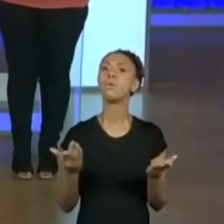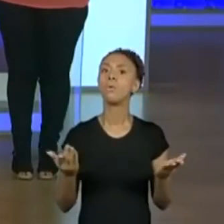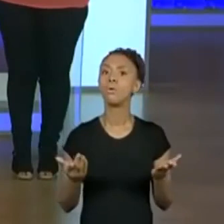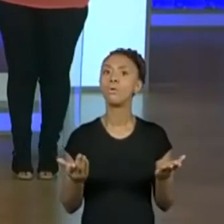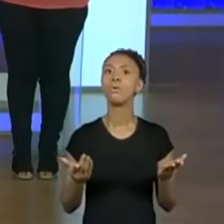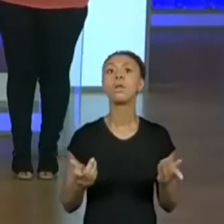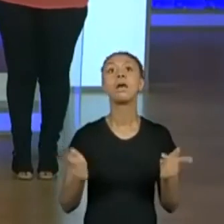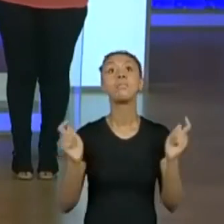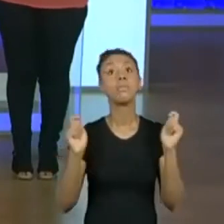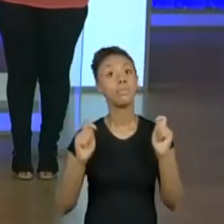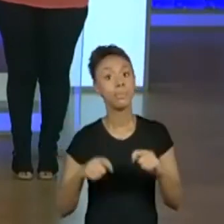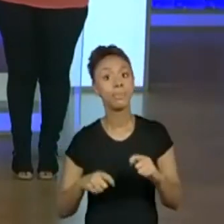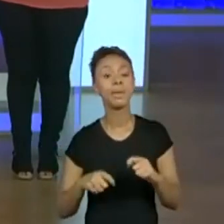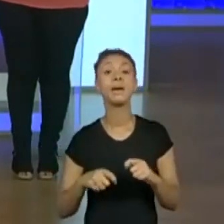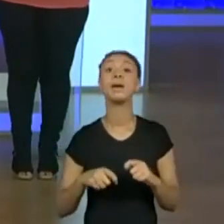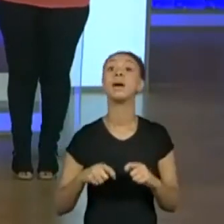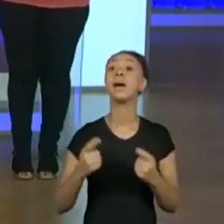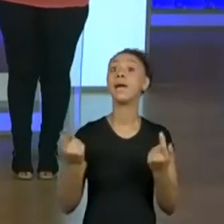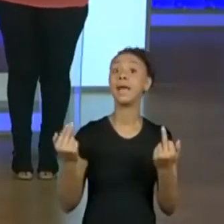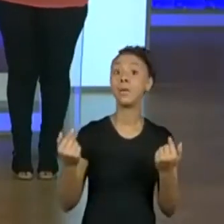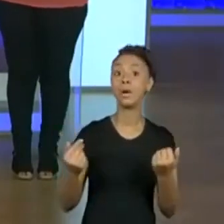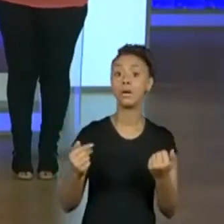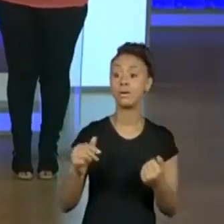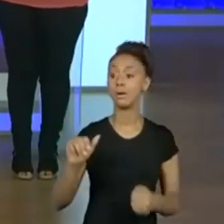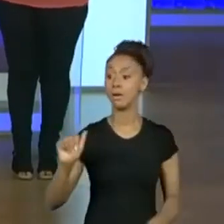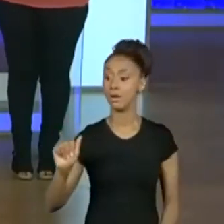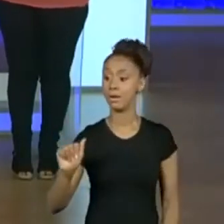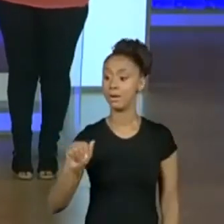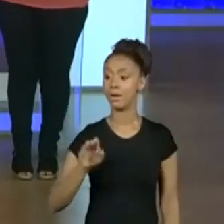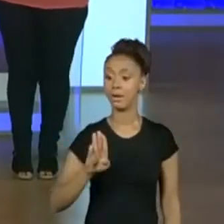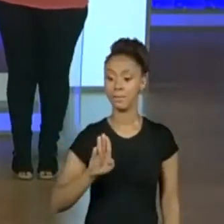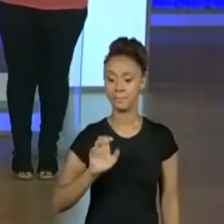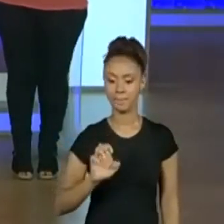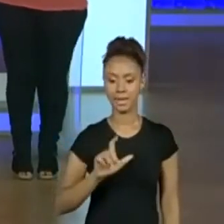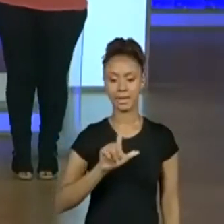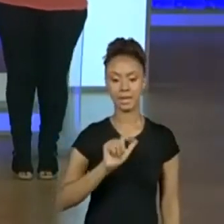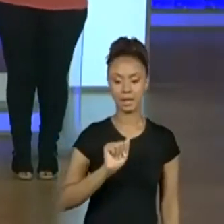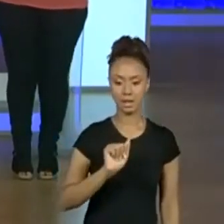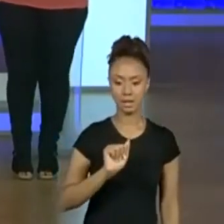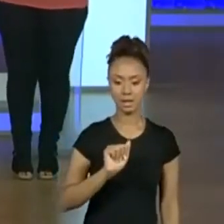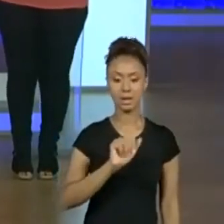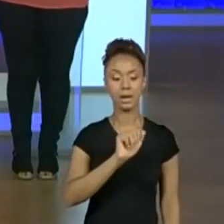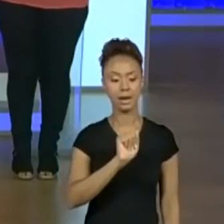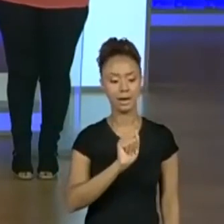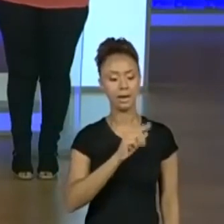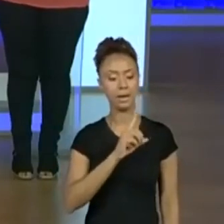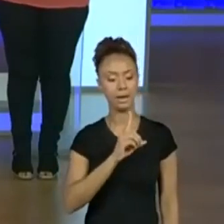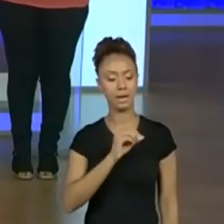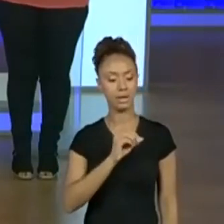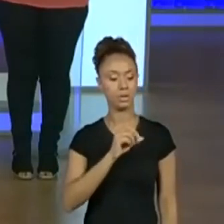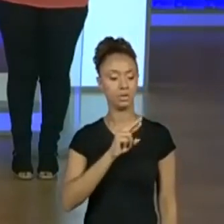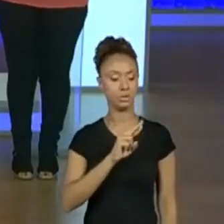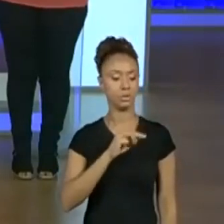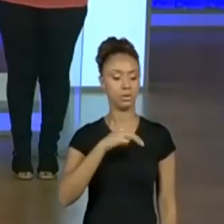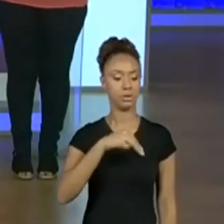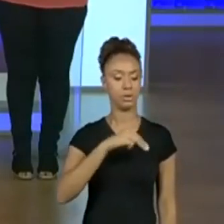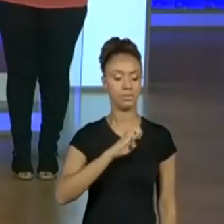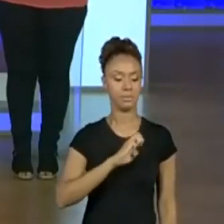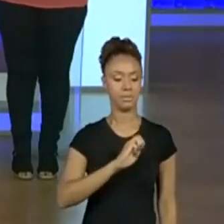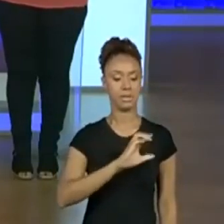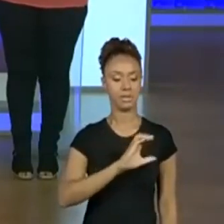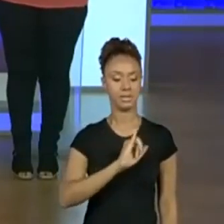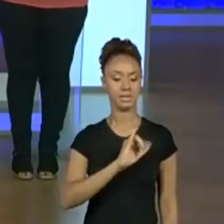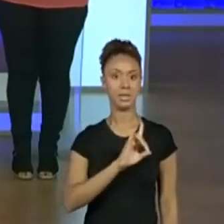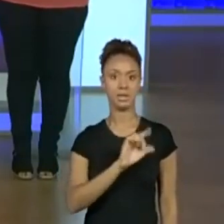pode utilizar para escrever a Bela e a Fera. Ah, então eu vou escrever a Bela Adormecida aqui de novo, tá? Para a gente não precisar voltar, ó. A